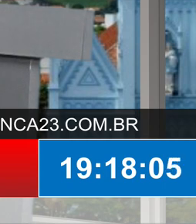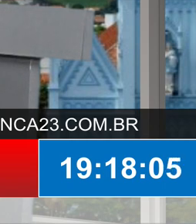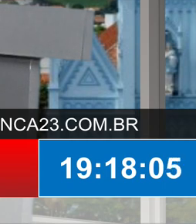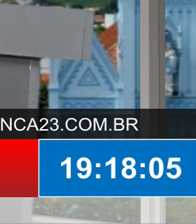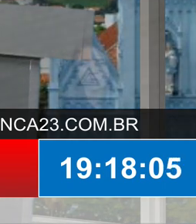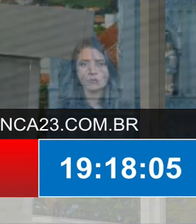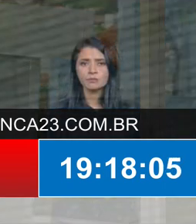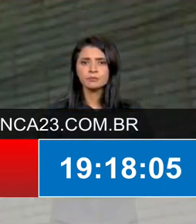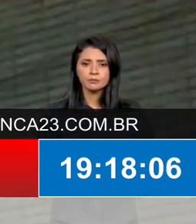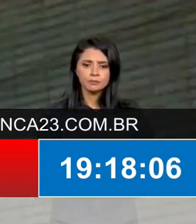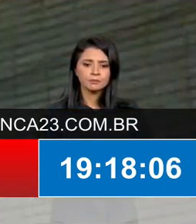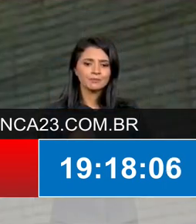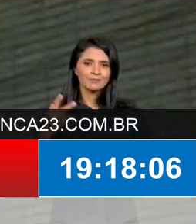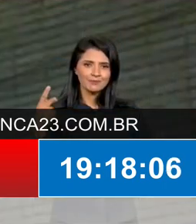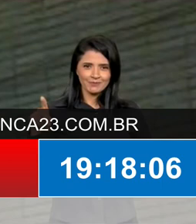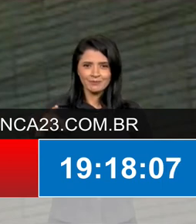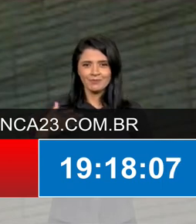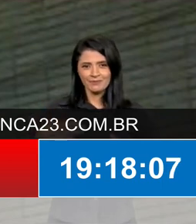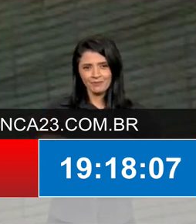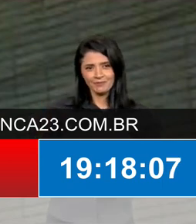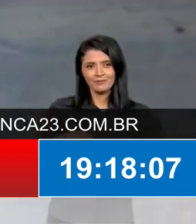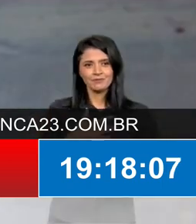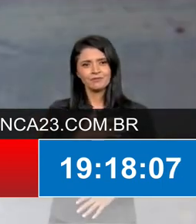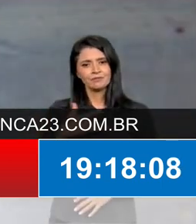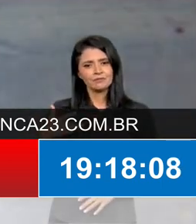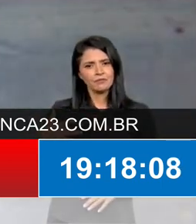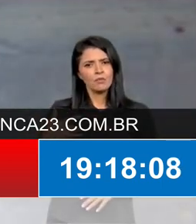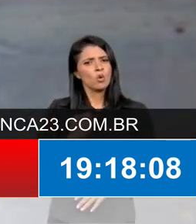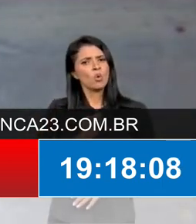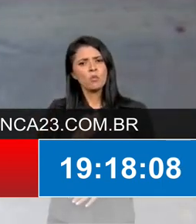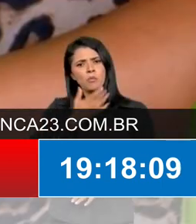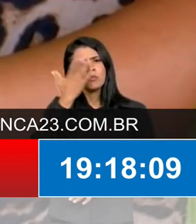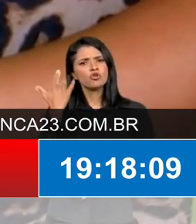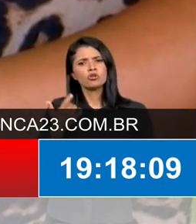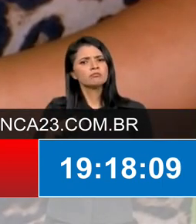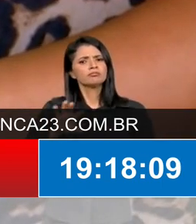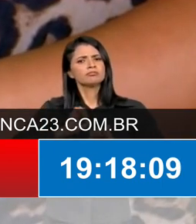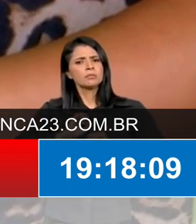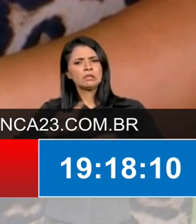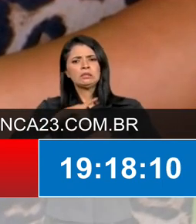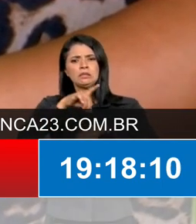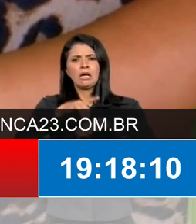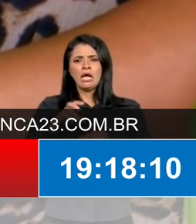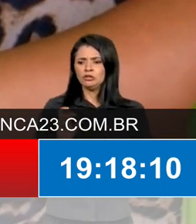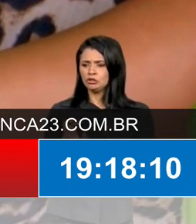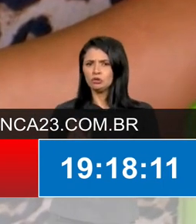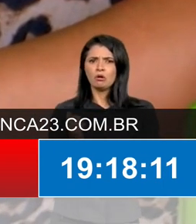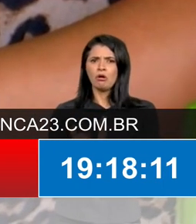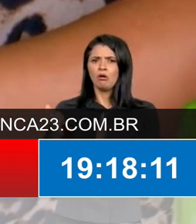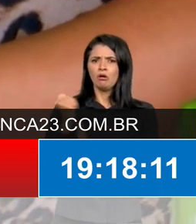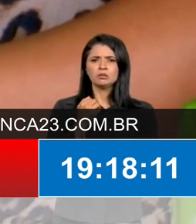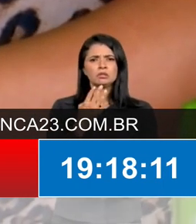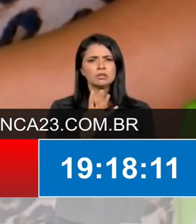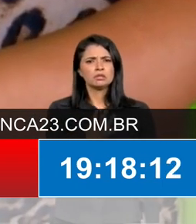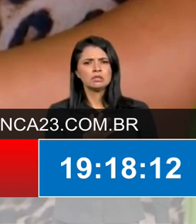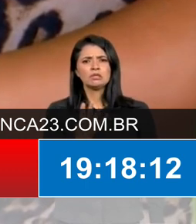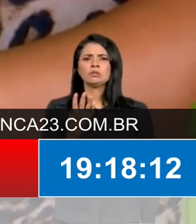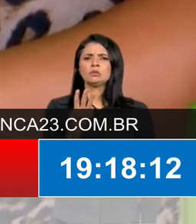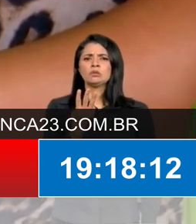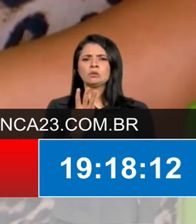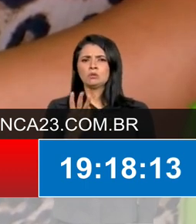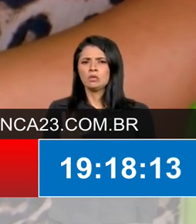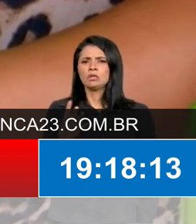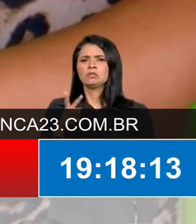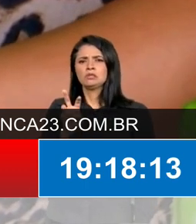Brasil. De acordo com o Ministério da Saúde, o número de casos de dengue em gestantes aumentou 345%